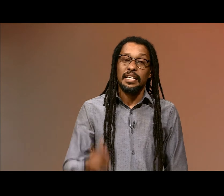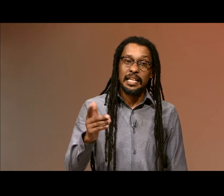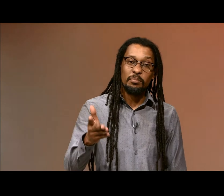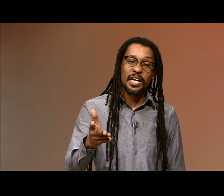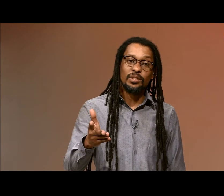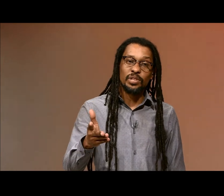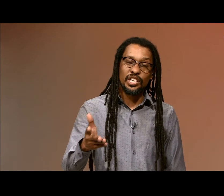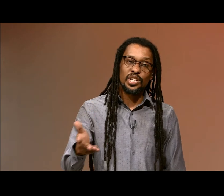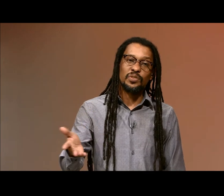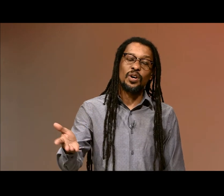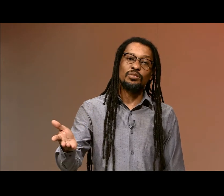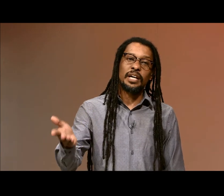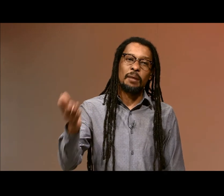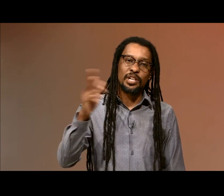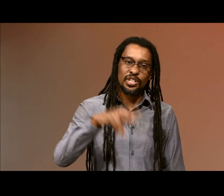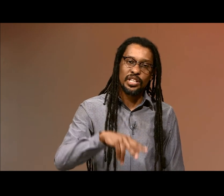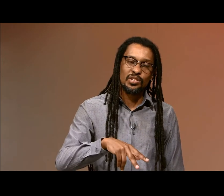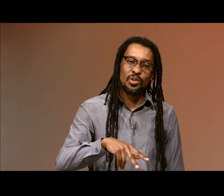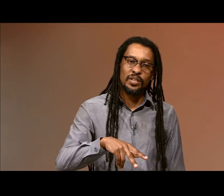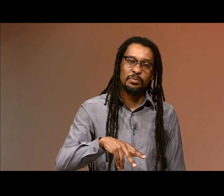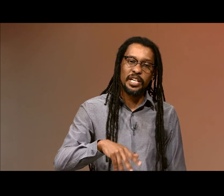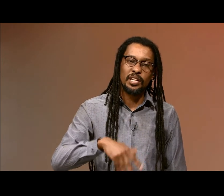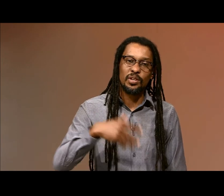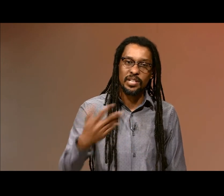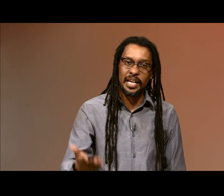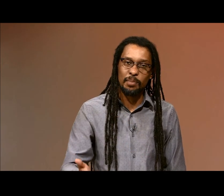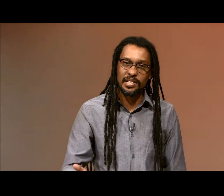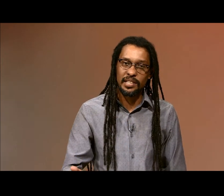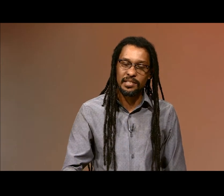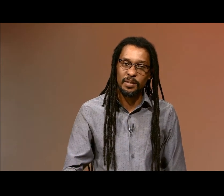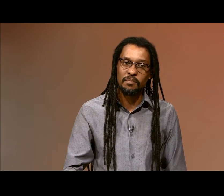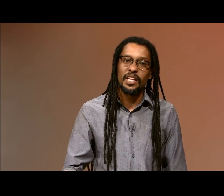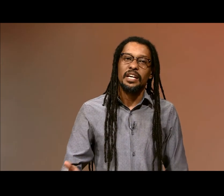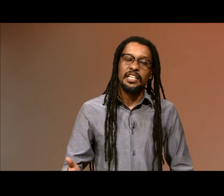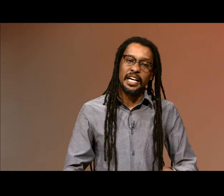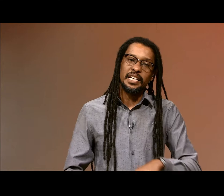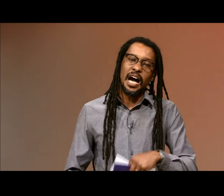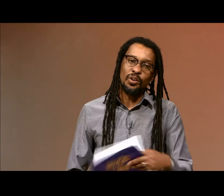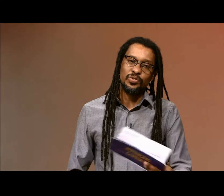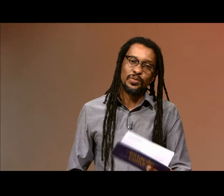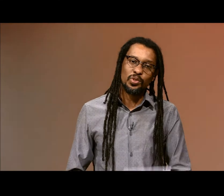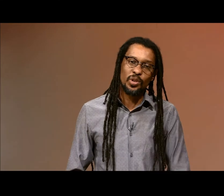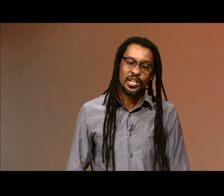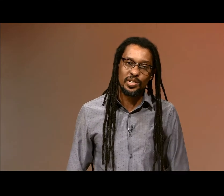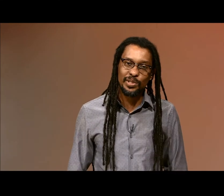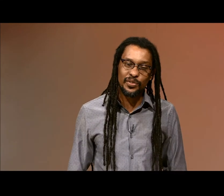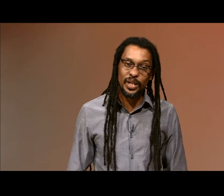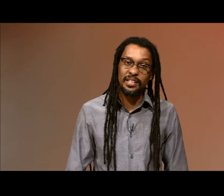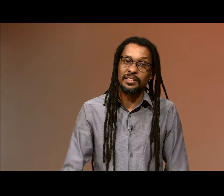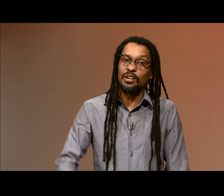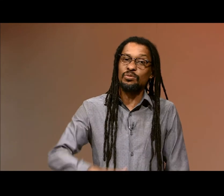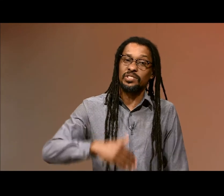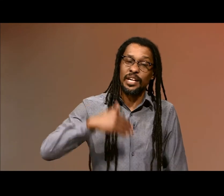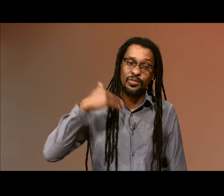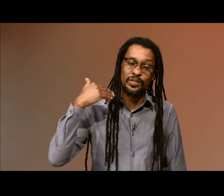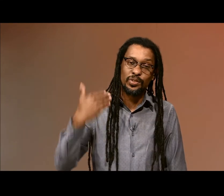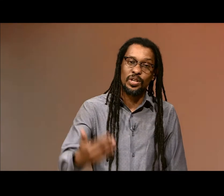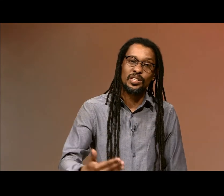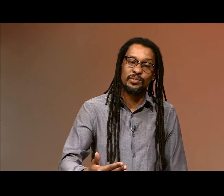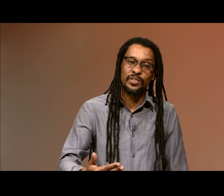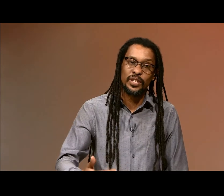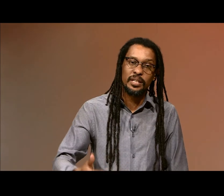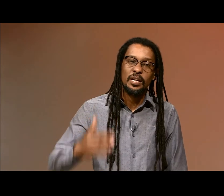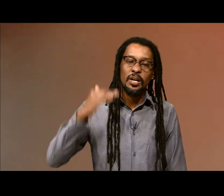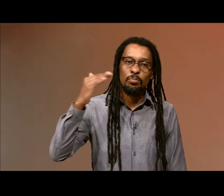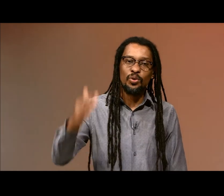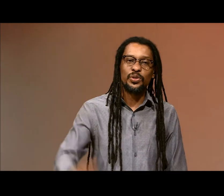casa. Lembrando que a gente volta a partir das 9h30 na nossa reapresentação. E aí, ao vivo só na segunda-feira. Então, se é ao vivo só